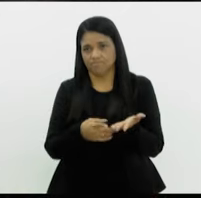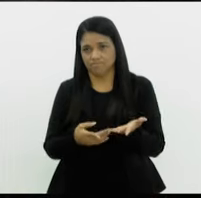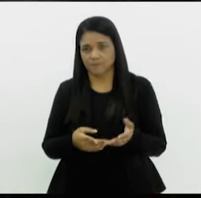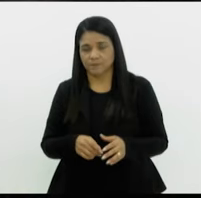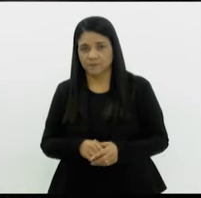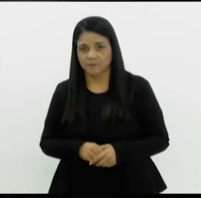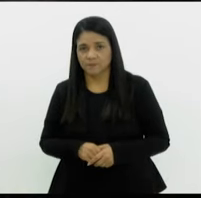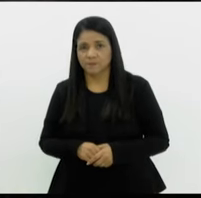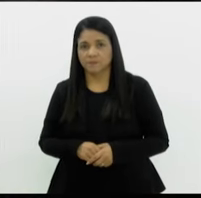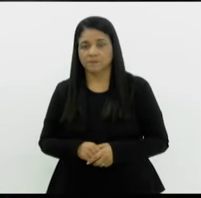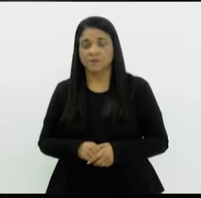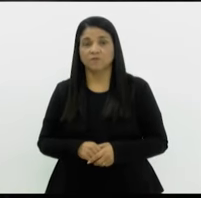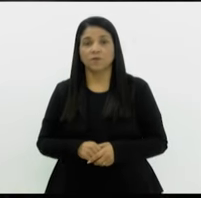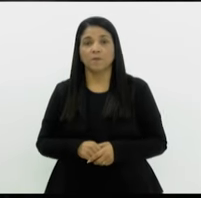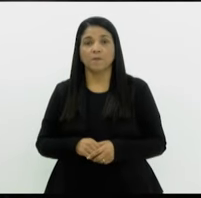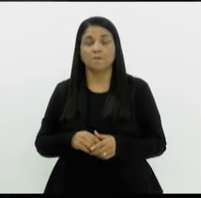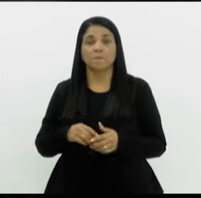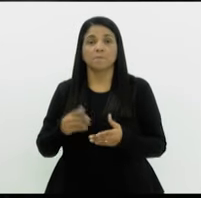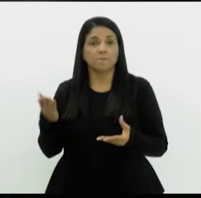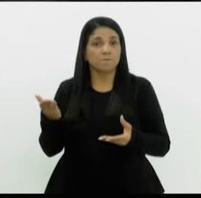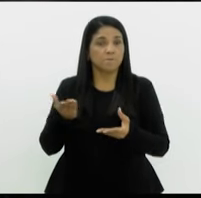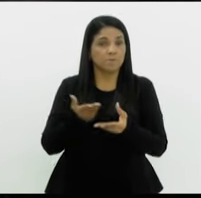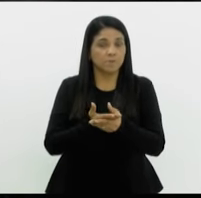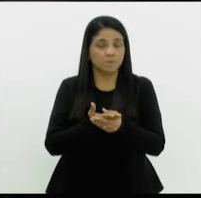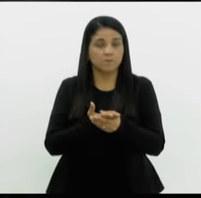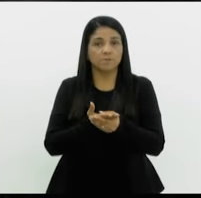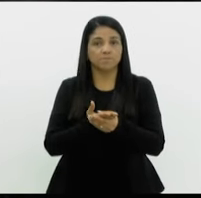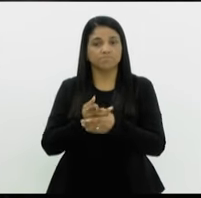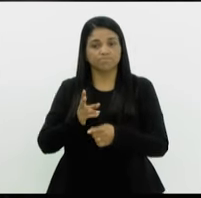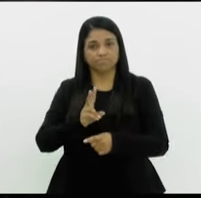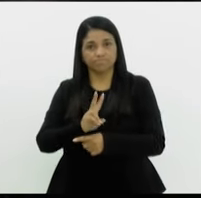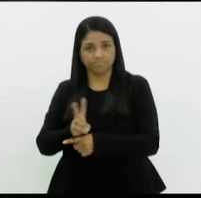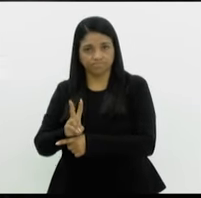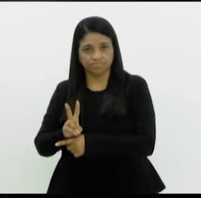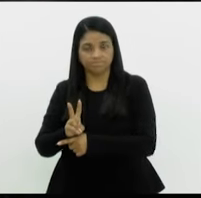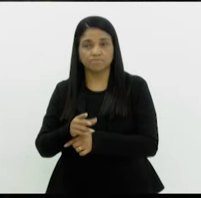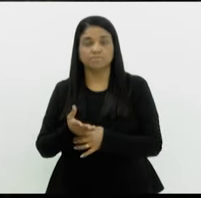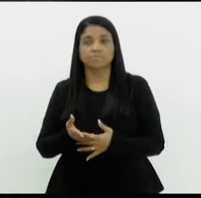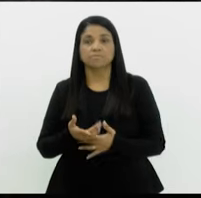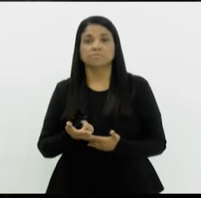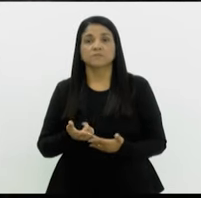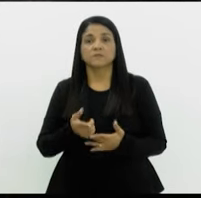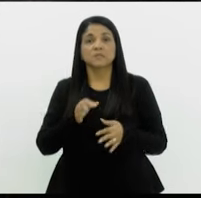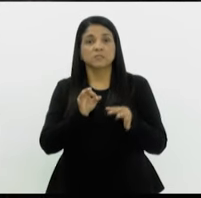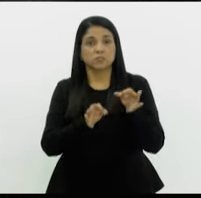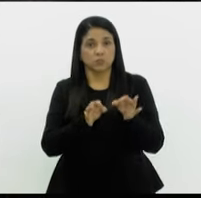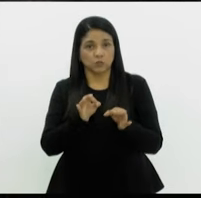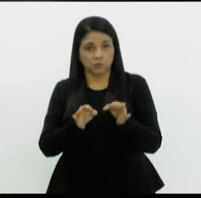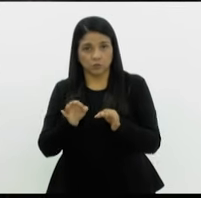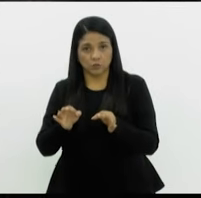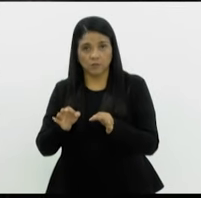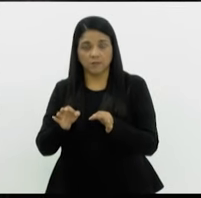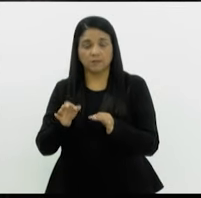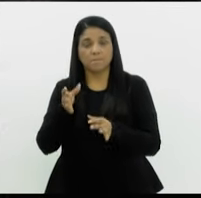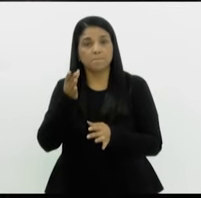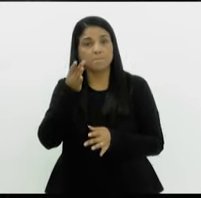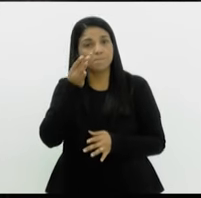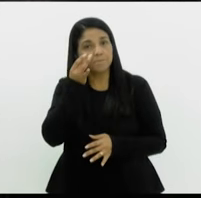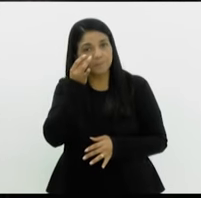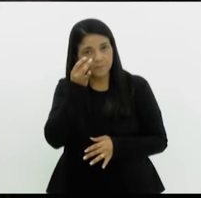uma medida liminar. Ainda será julgada de forma presencial